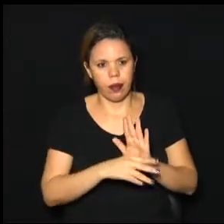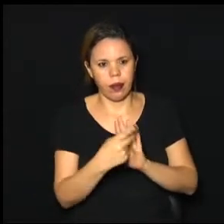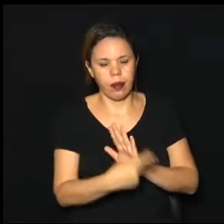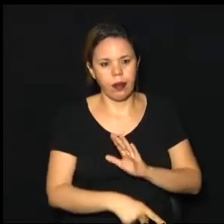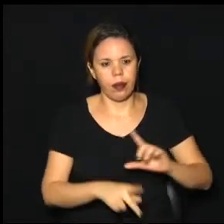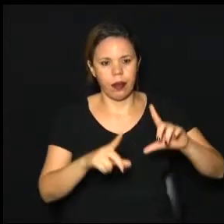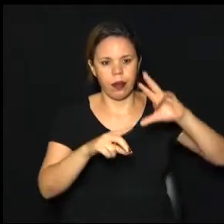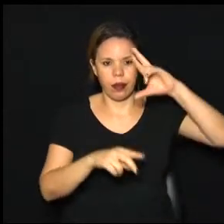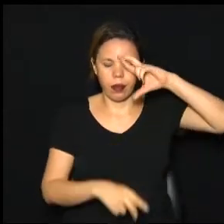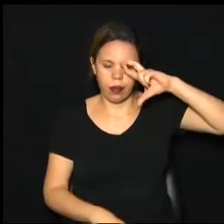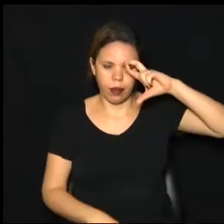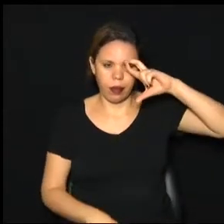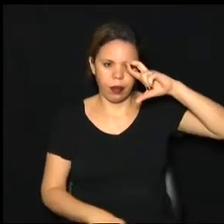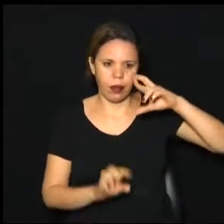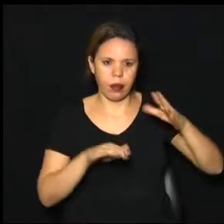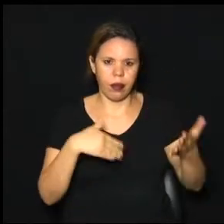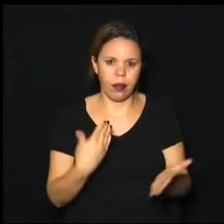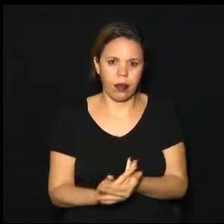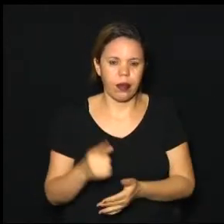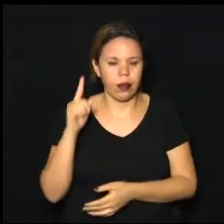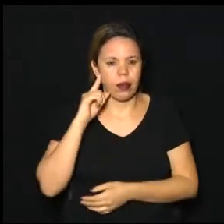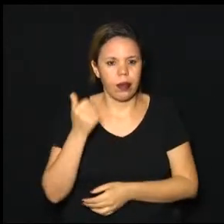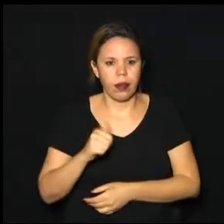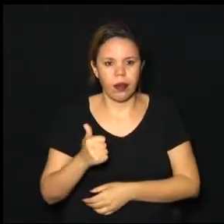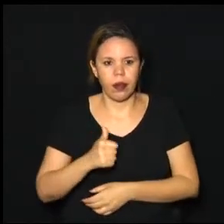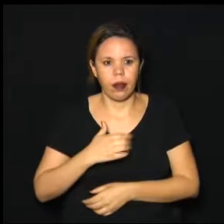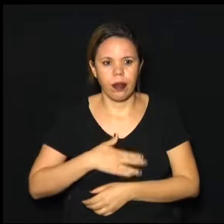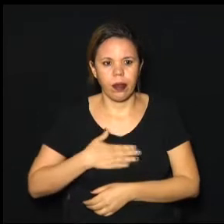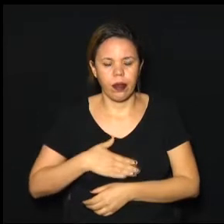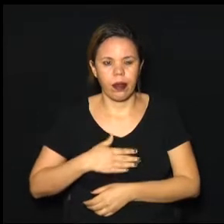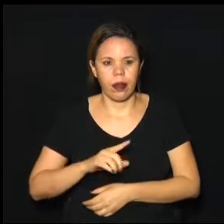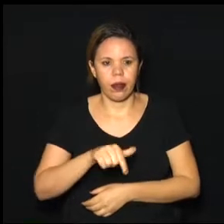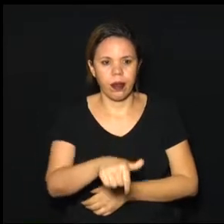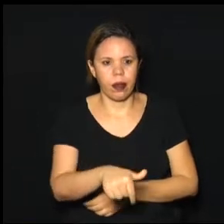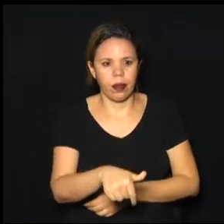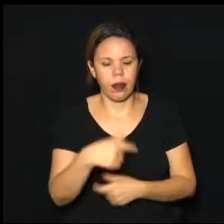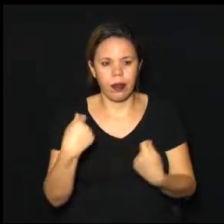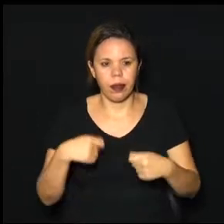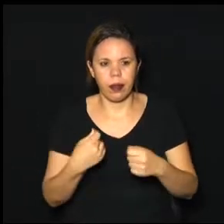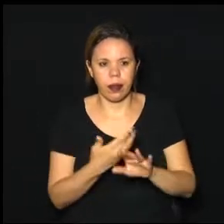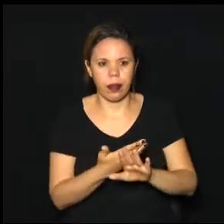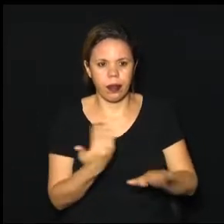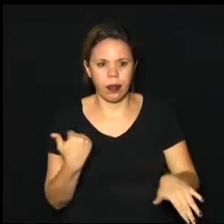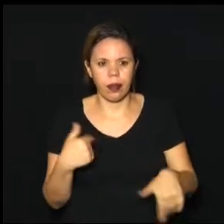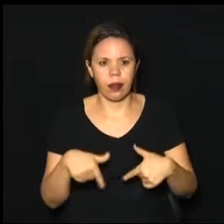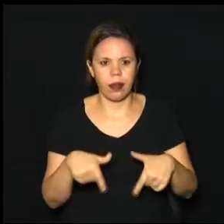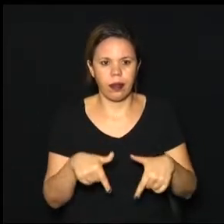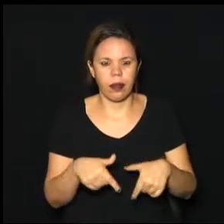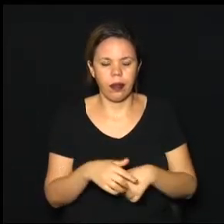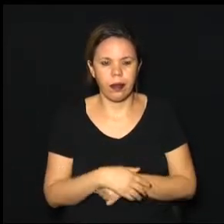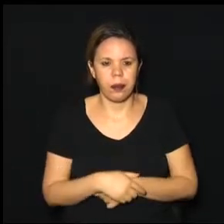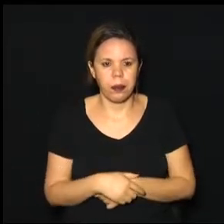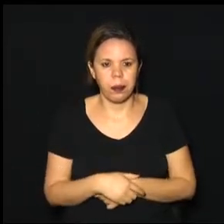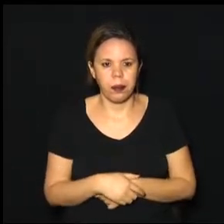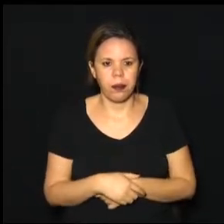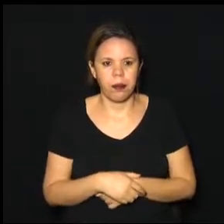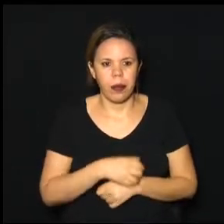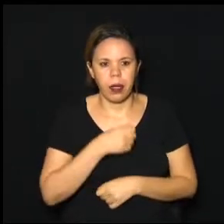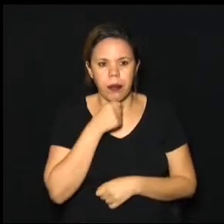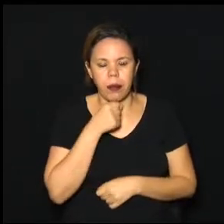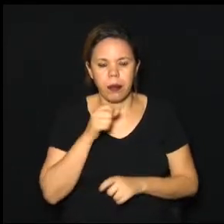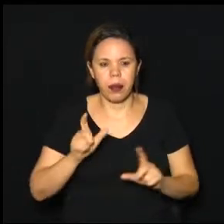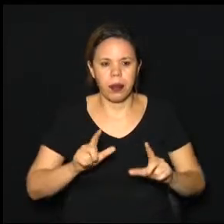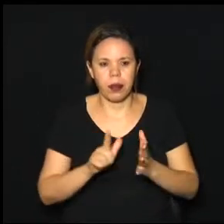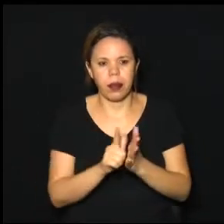Band até o dia 11 de agosto. Depois disso, ele precisa se desincompatibilizar dessa função para poder